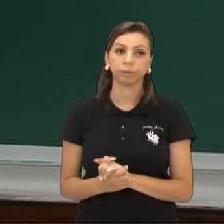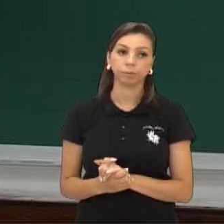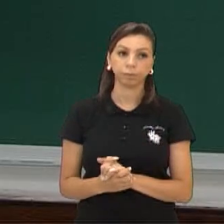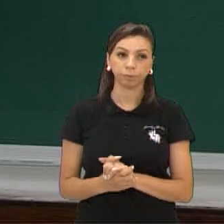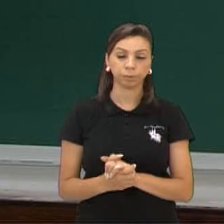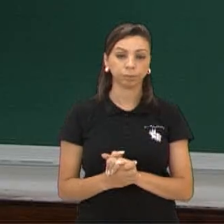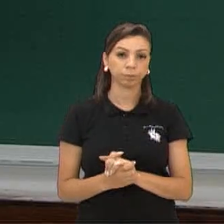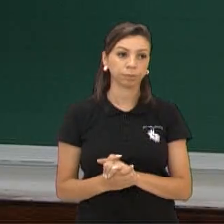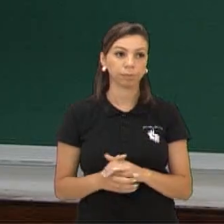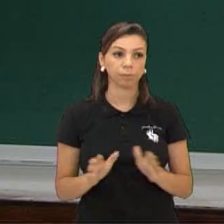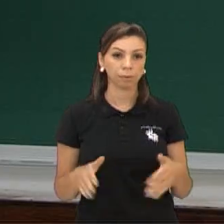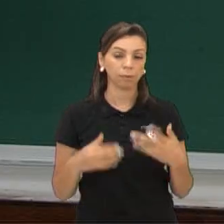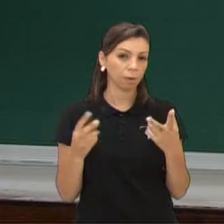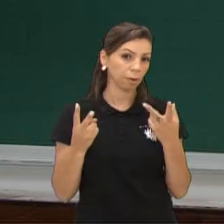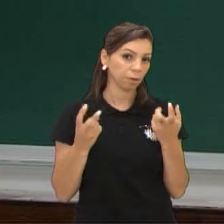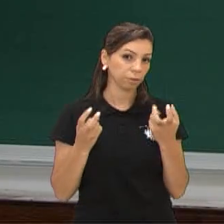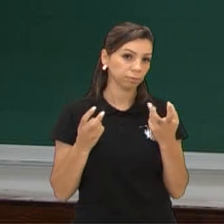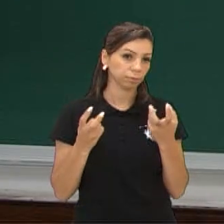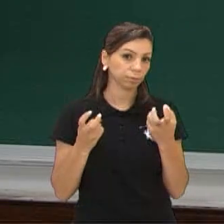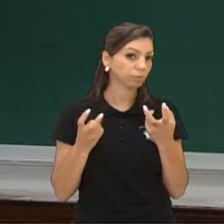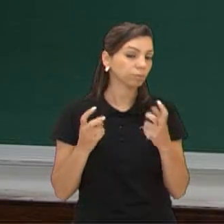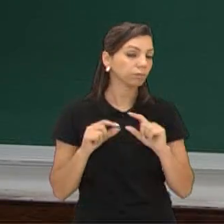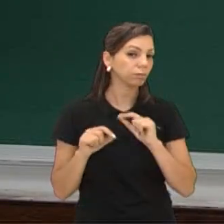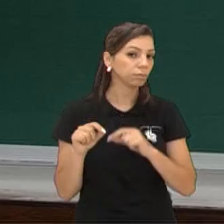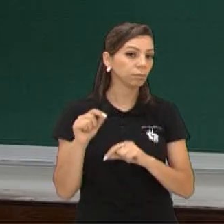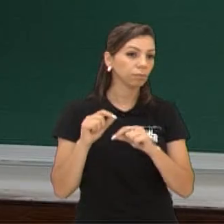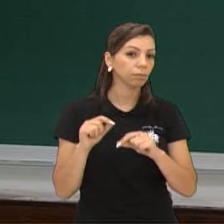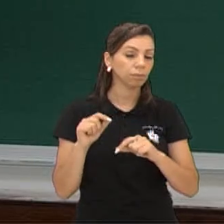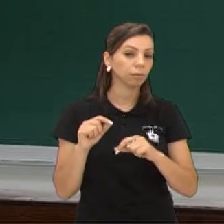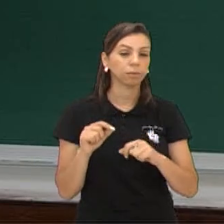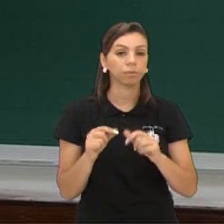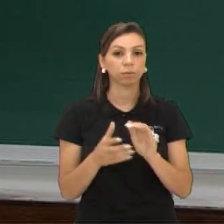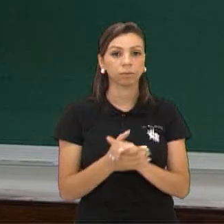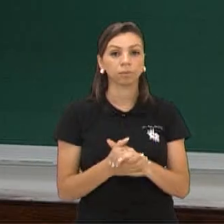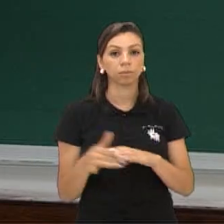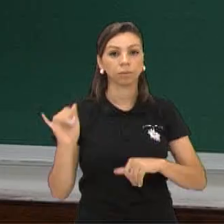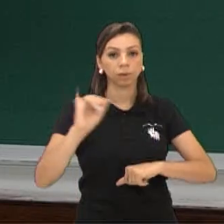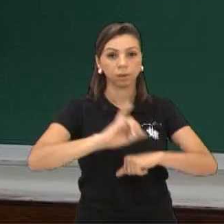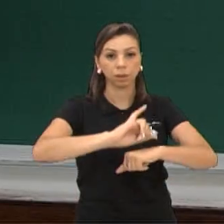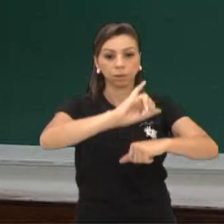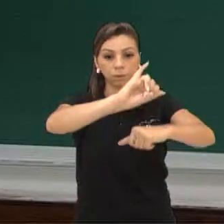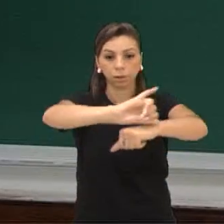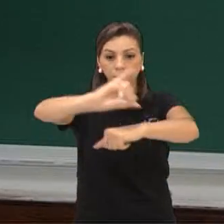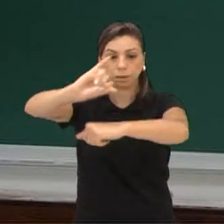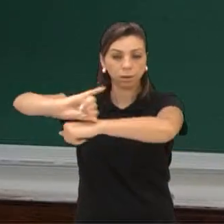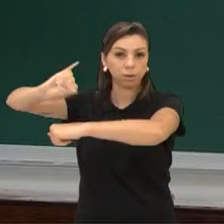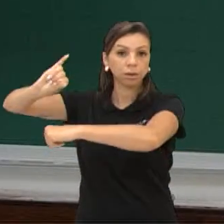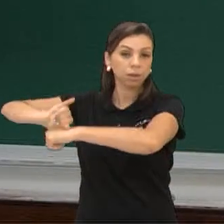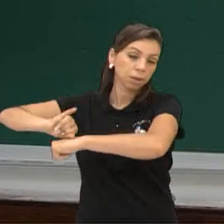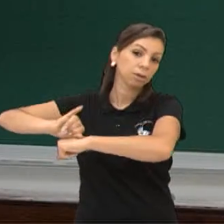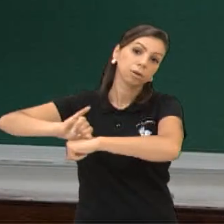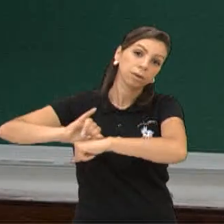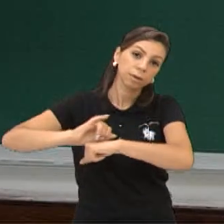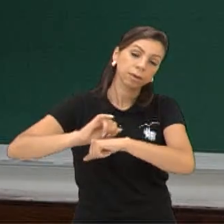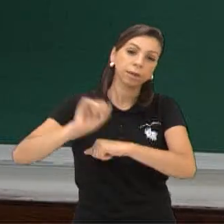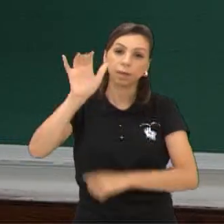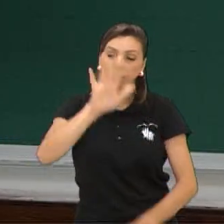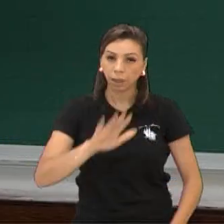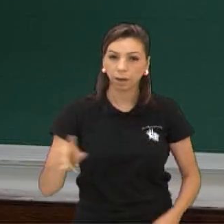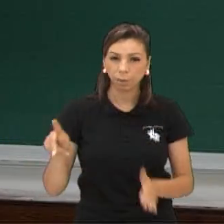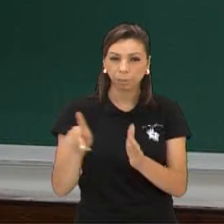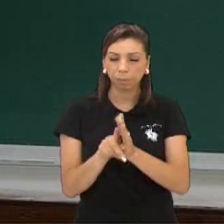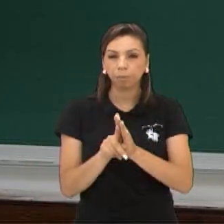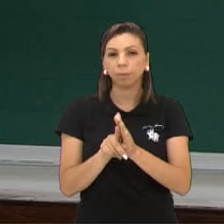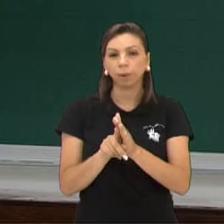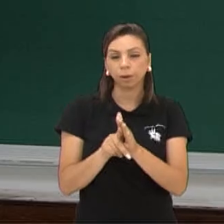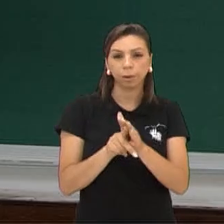Nisso, também observamos algumas centralidades, vistos como sendo aquelas áreas de região